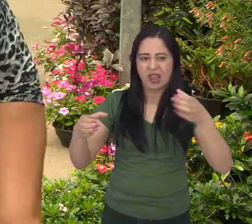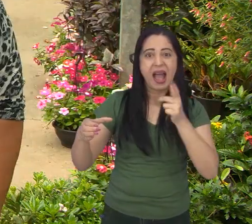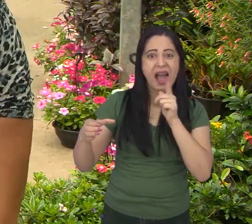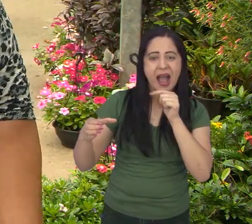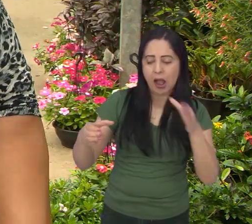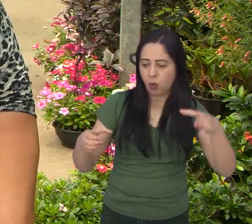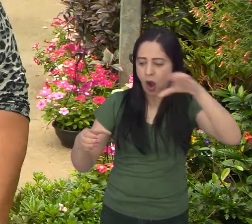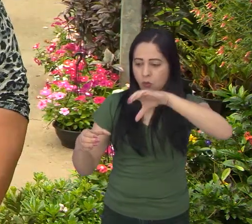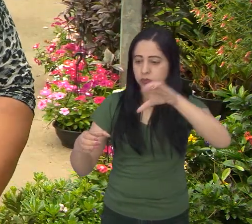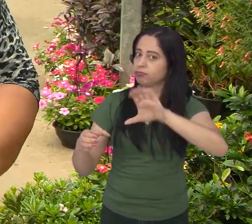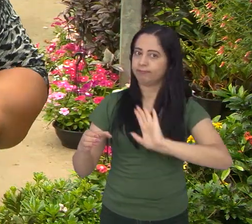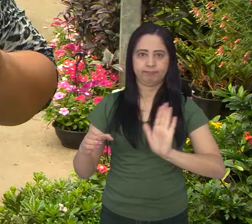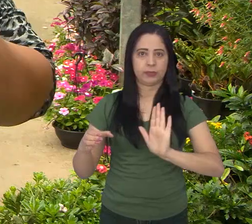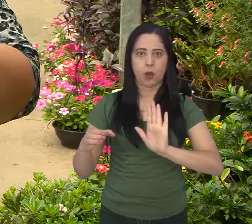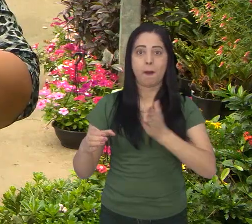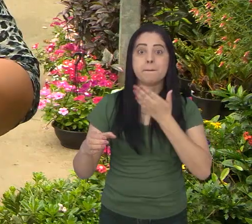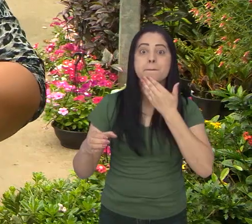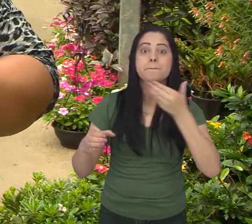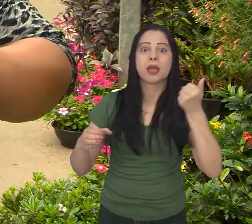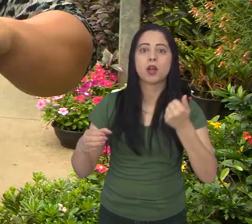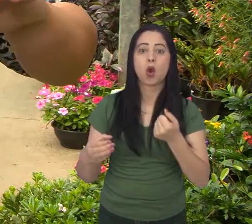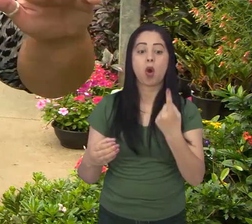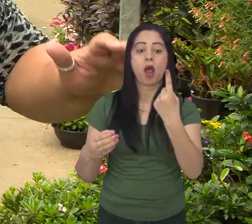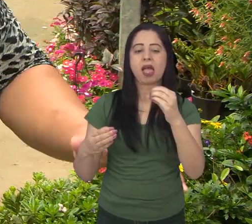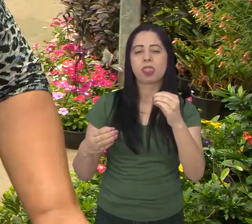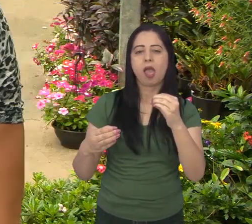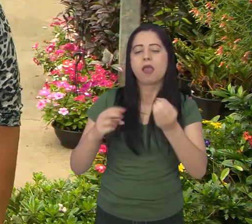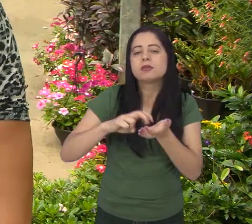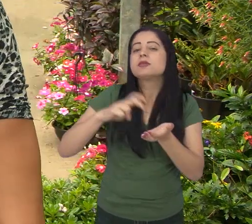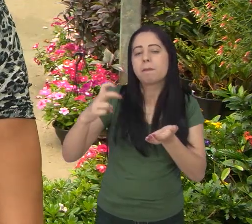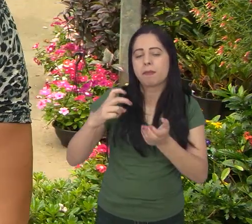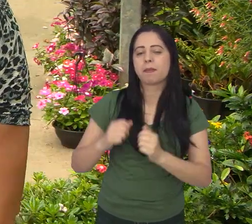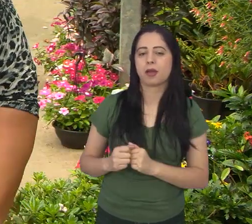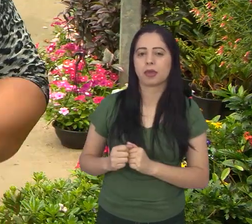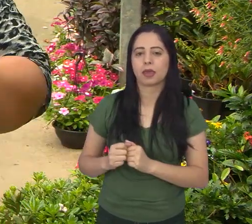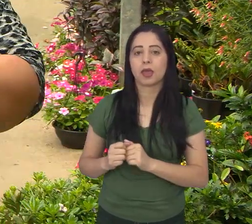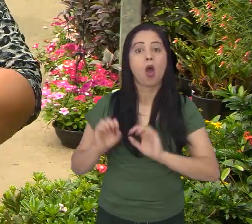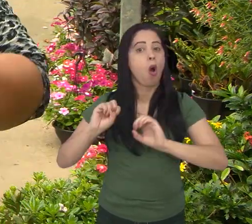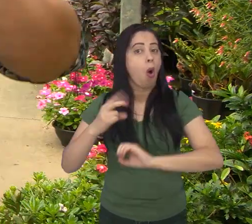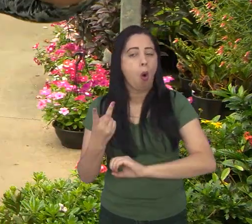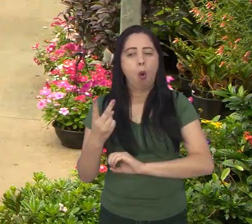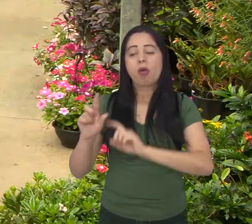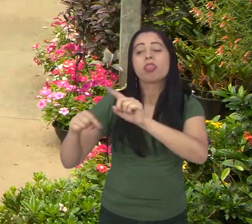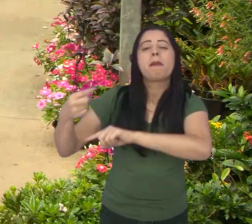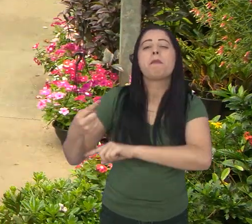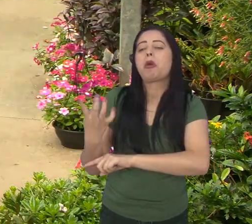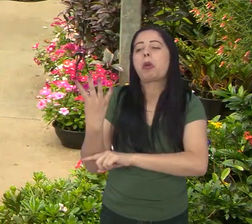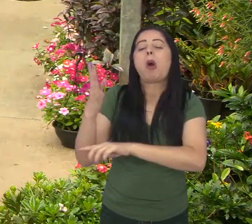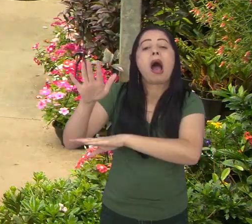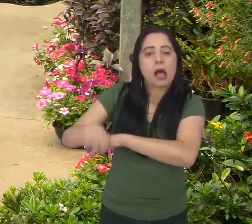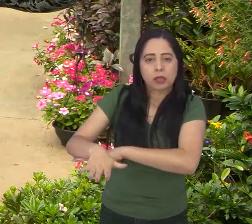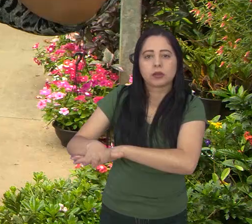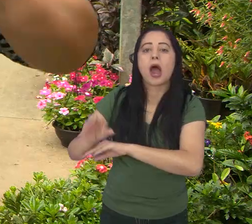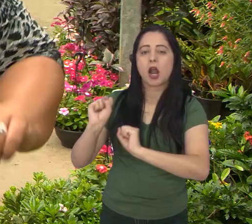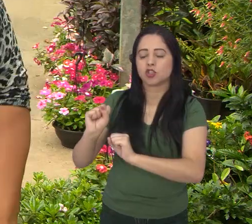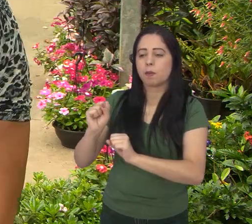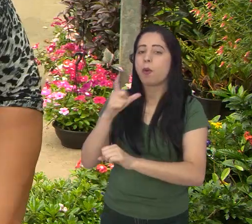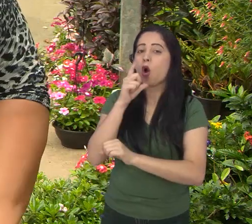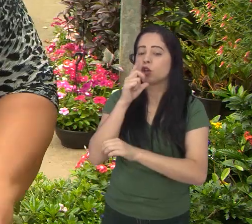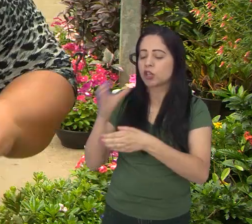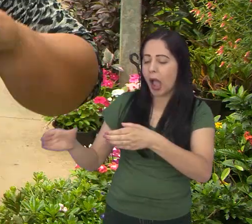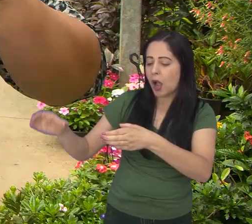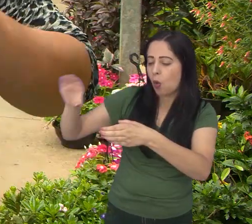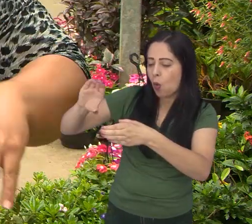das 10 da manhã, dependendo do horário de verão, antes das 9 ou depois das 16 da tarde,